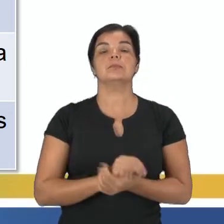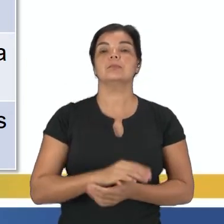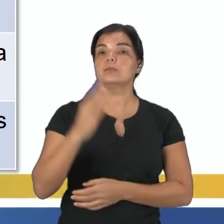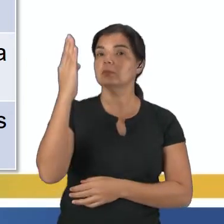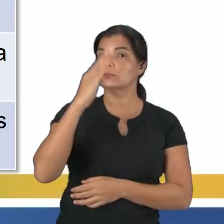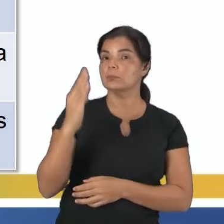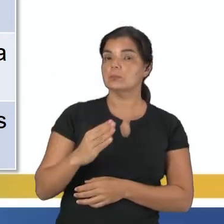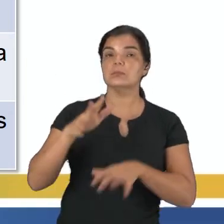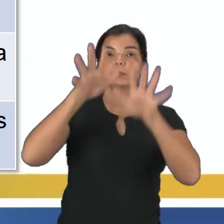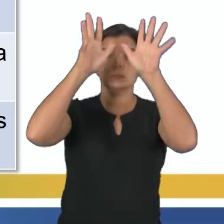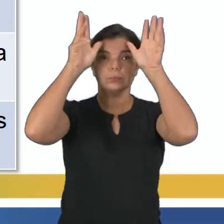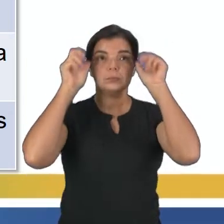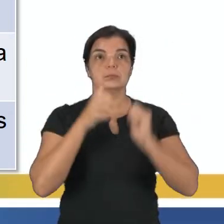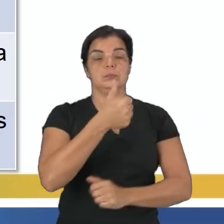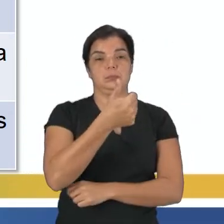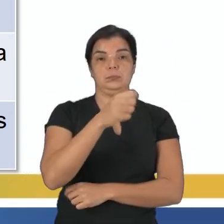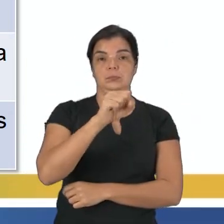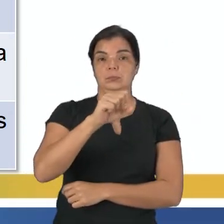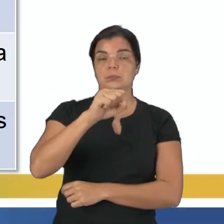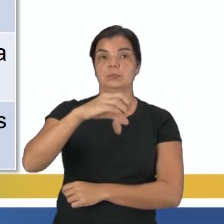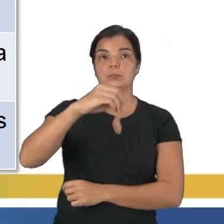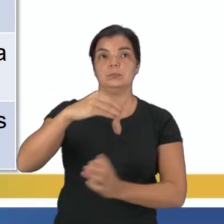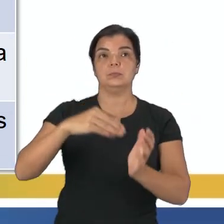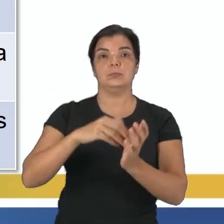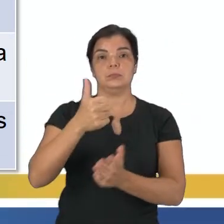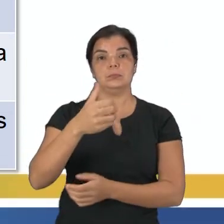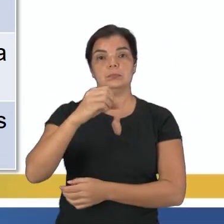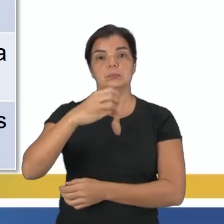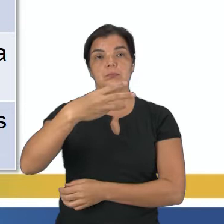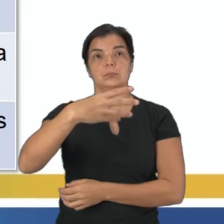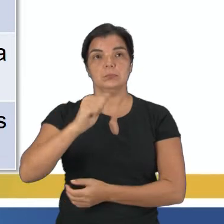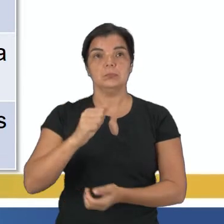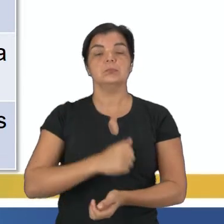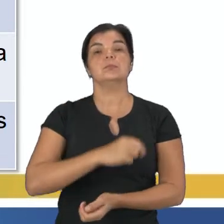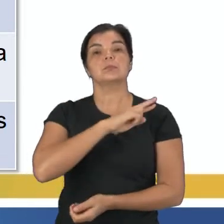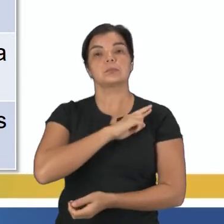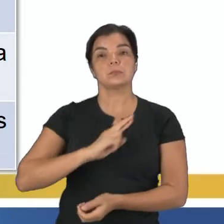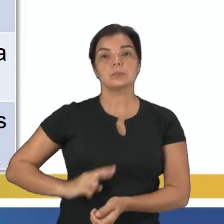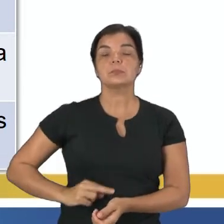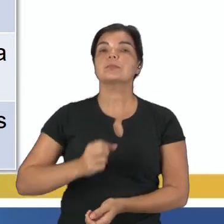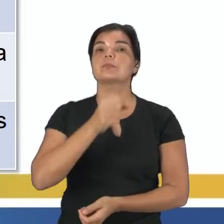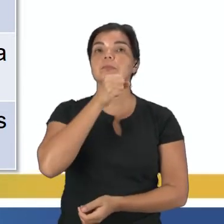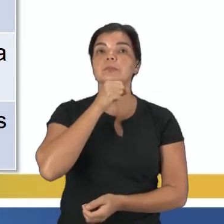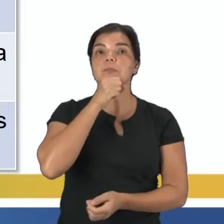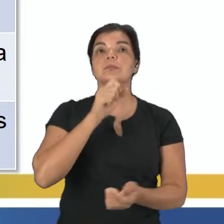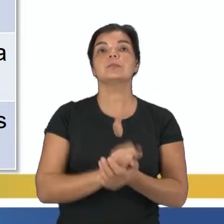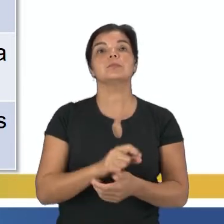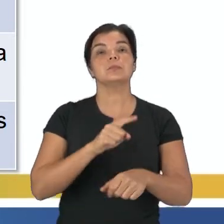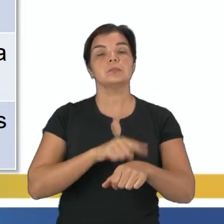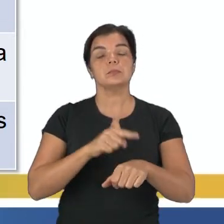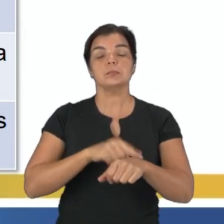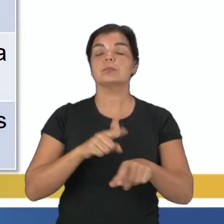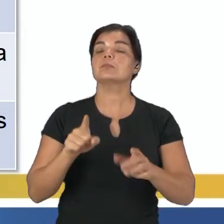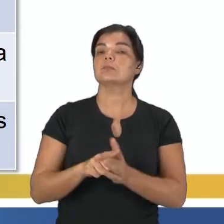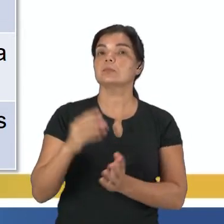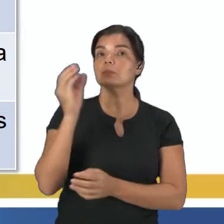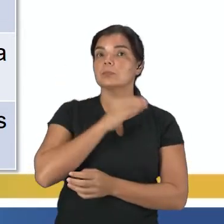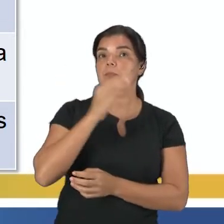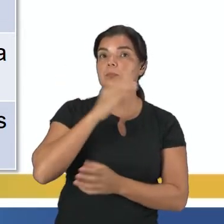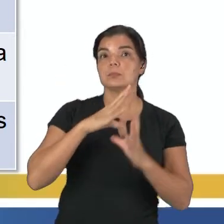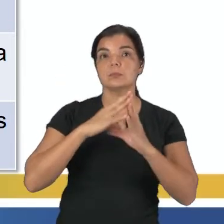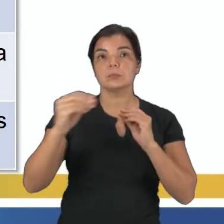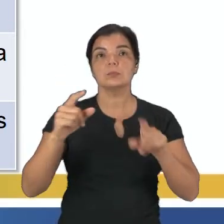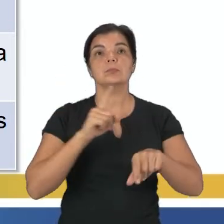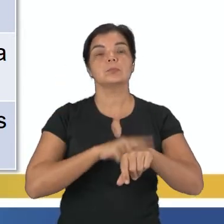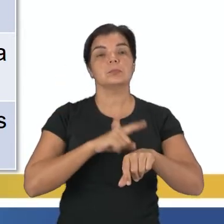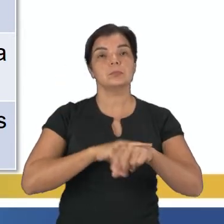do Acre. De 1889 a 1930 estava acontecendo o período da República Velha, e no Brasil a gente já estava no tempo